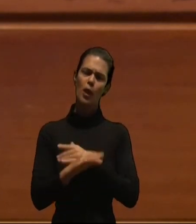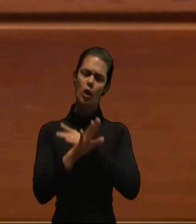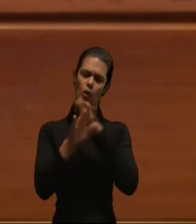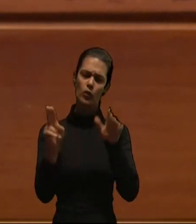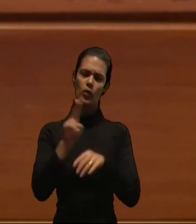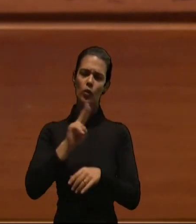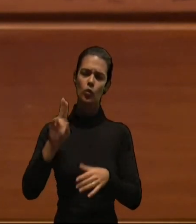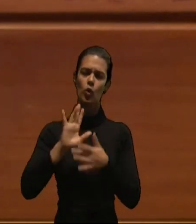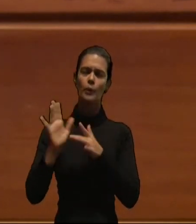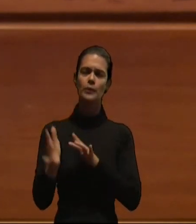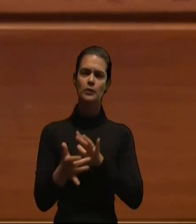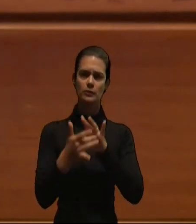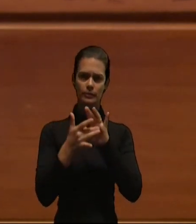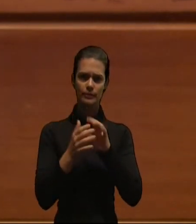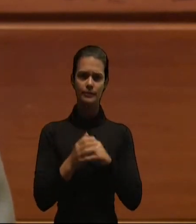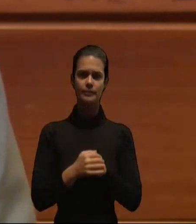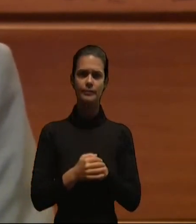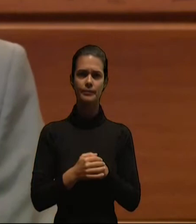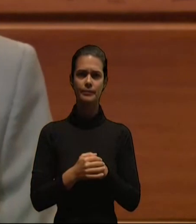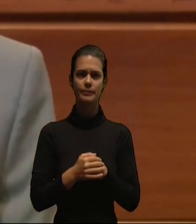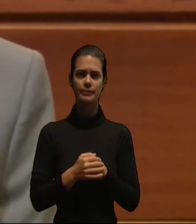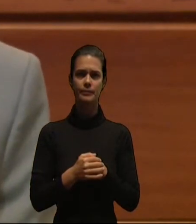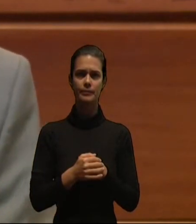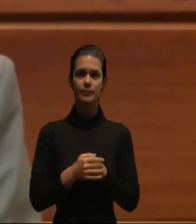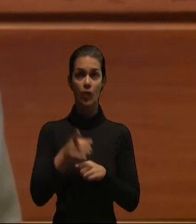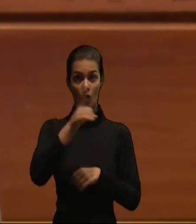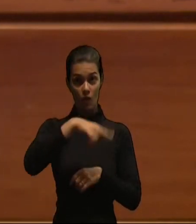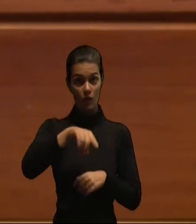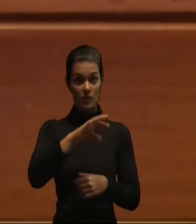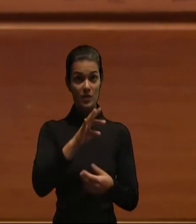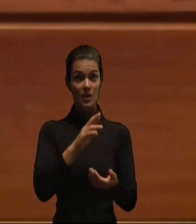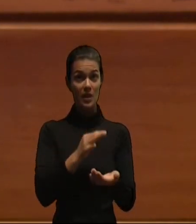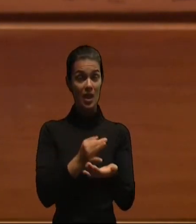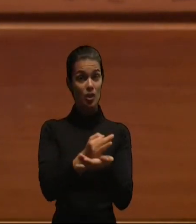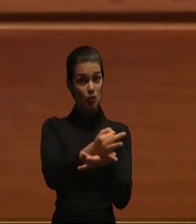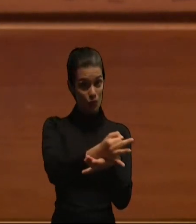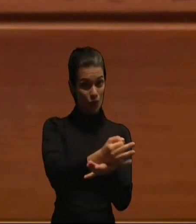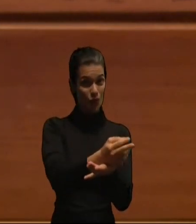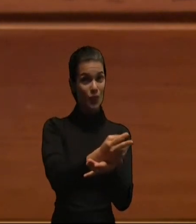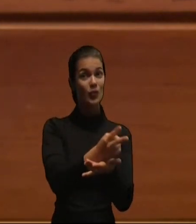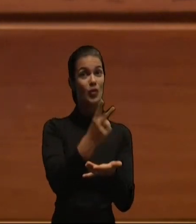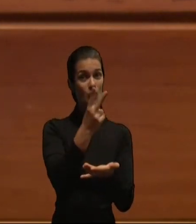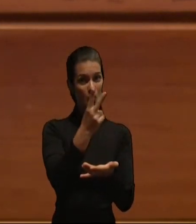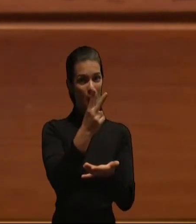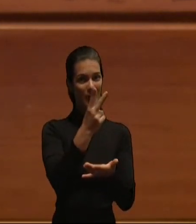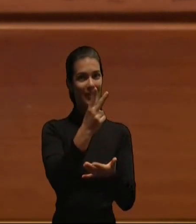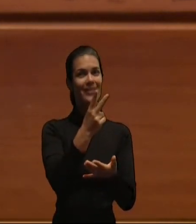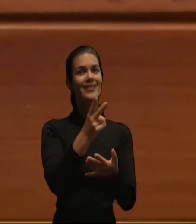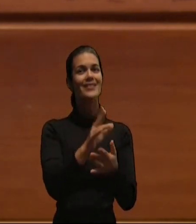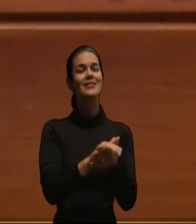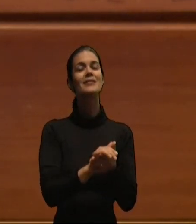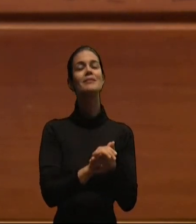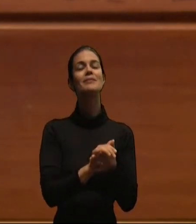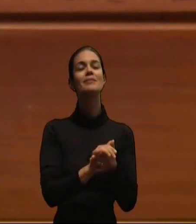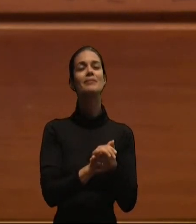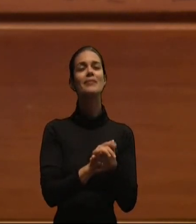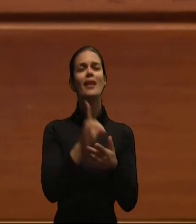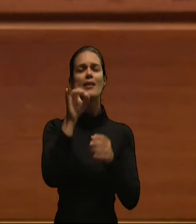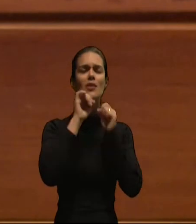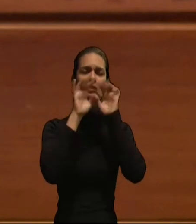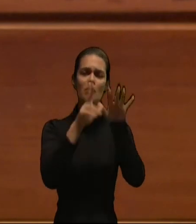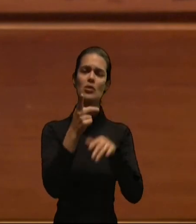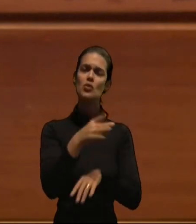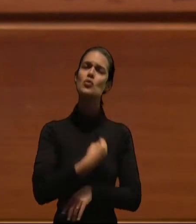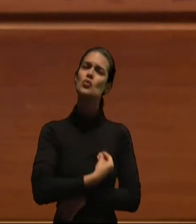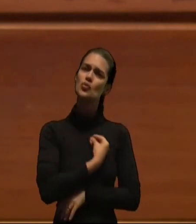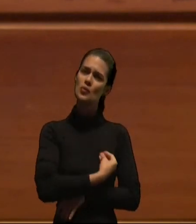glória do nome do Senhor. Você que nos acompanha no Riacho Fundo 2, que Deus o abençoe também, que a igreja esteja orando a Deus por aqueles